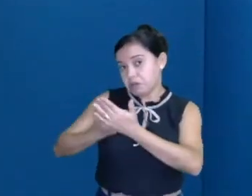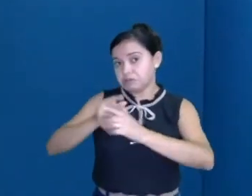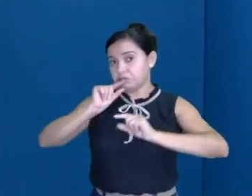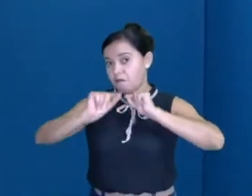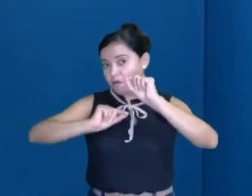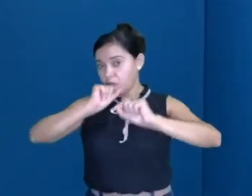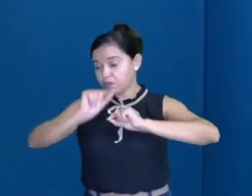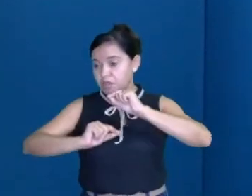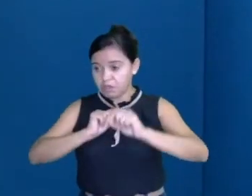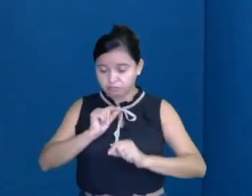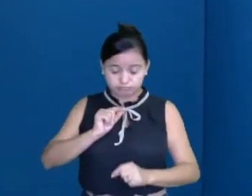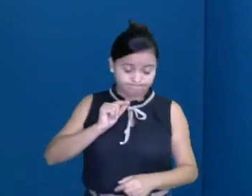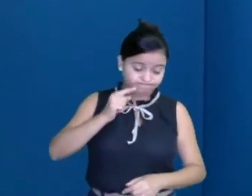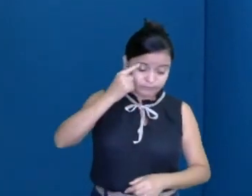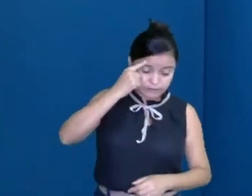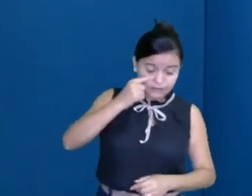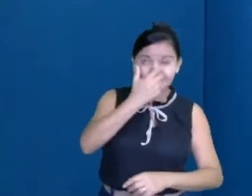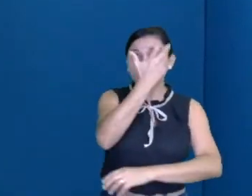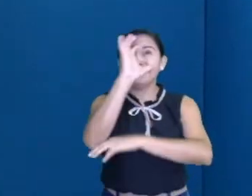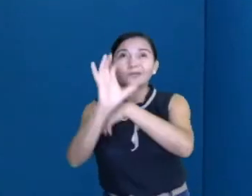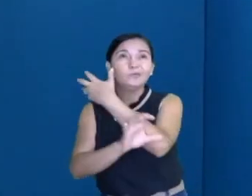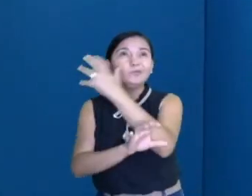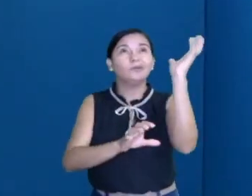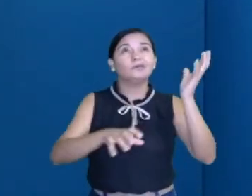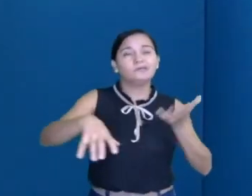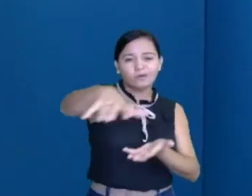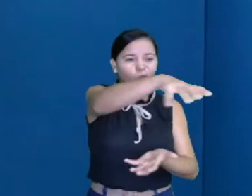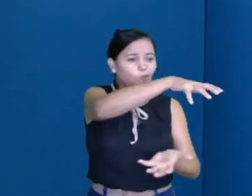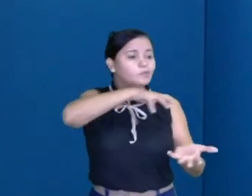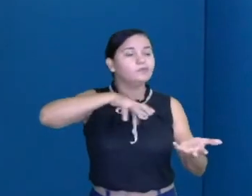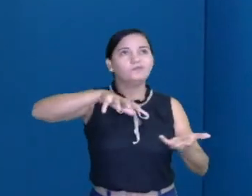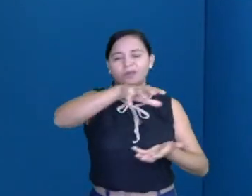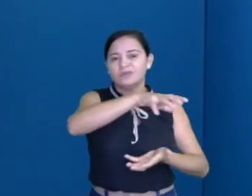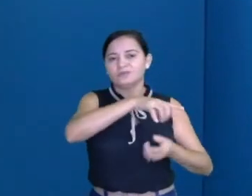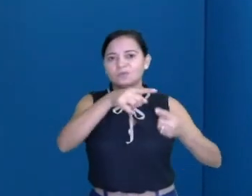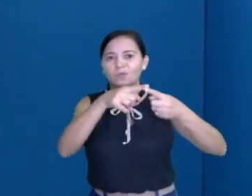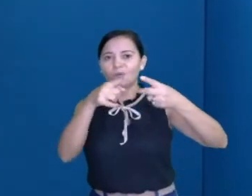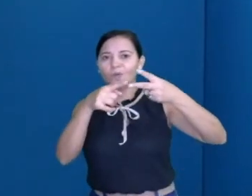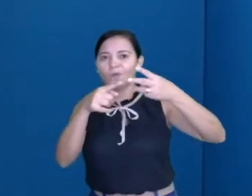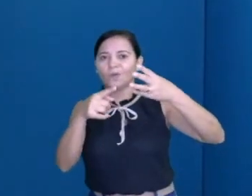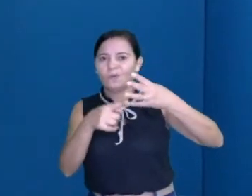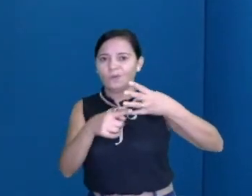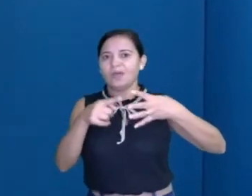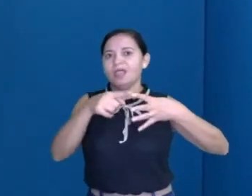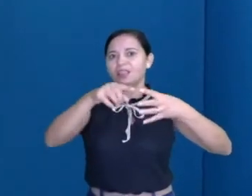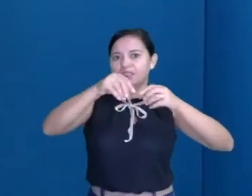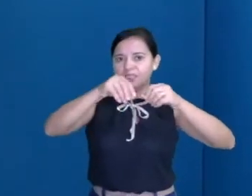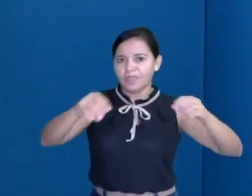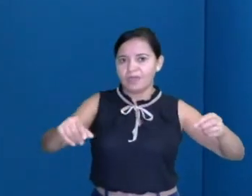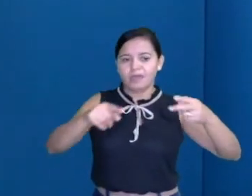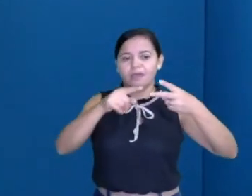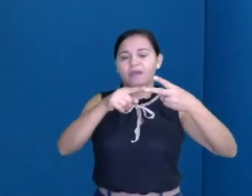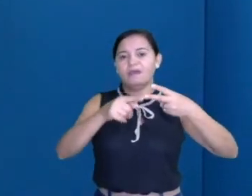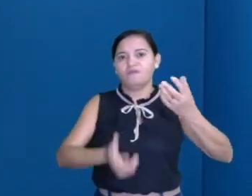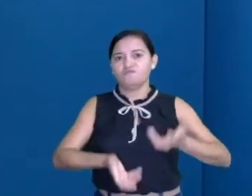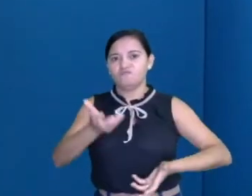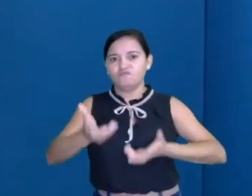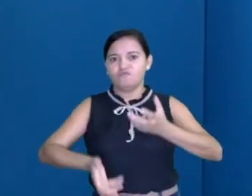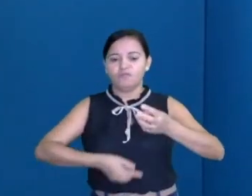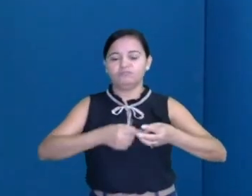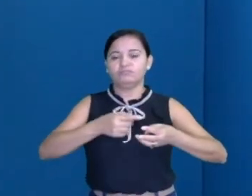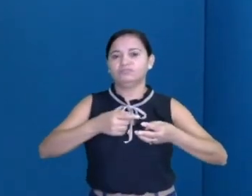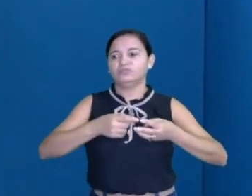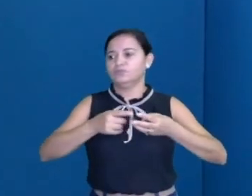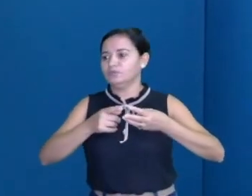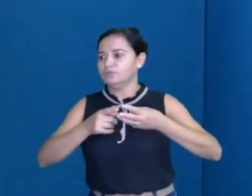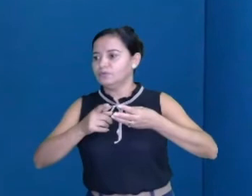Né? Que existia a natureza, o universo era formado a partir de 4 elementos. que é terra, fogo e água. E esse modelo, gente, é